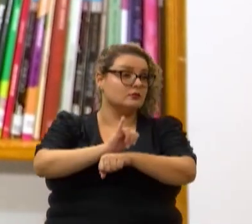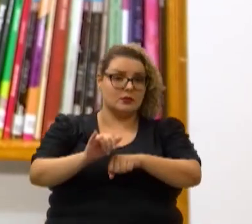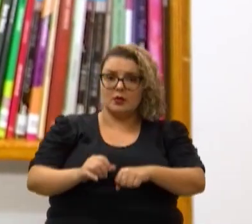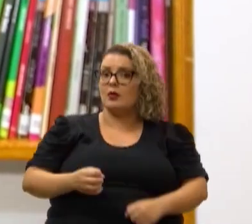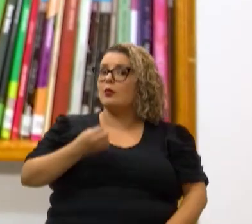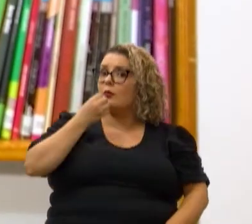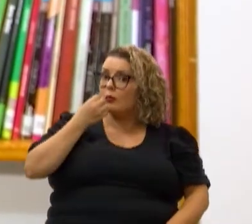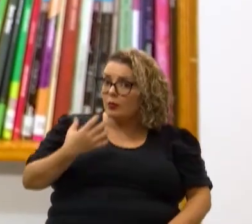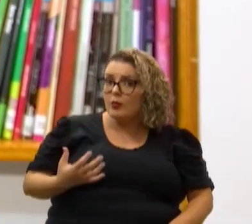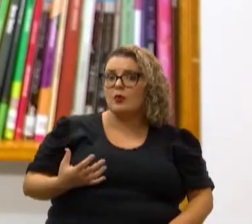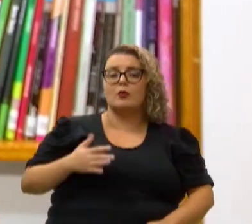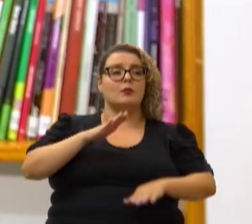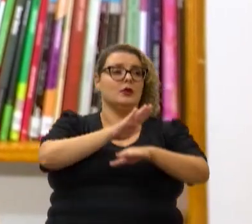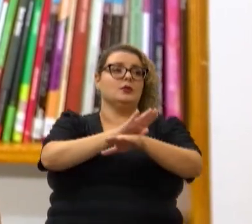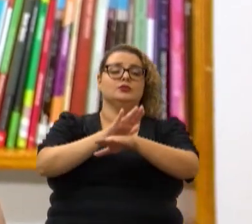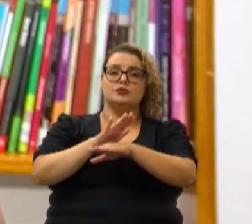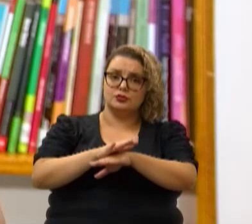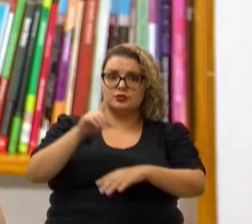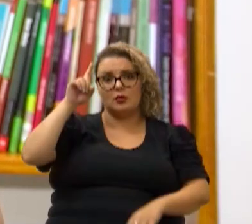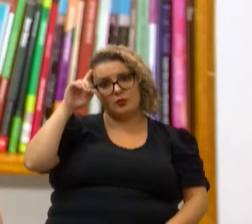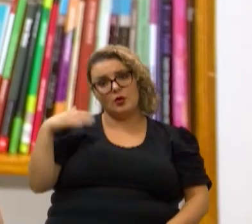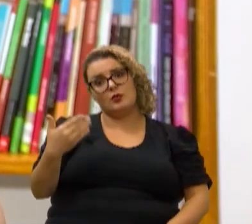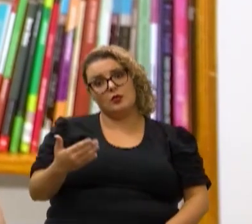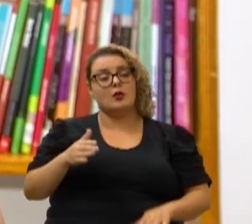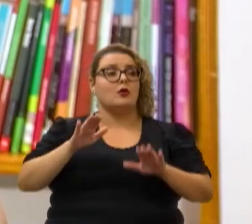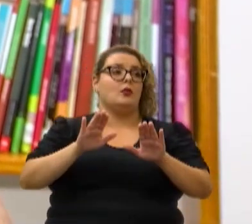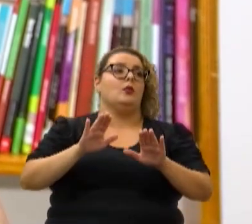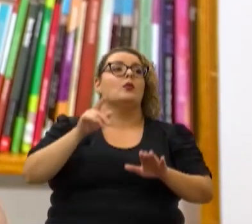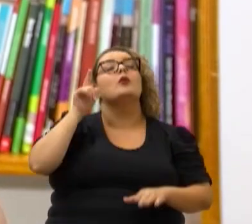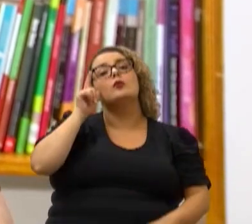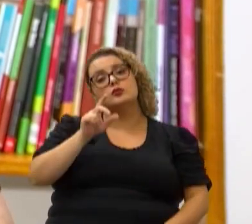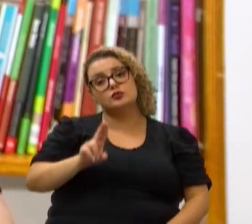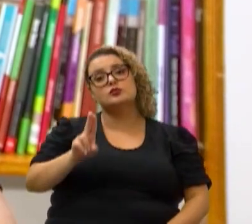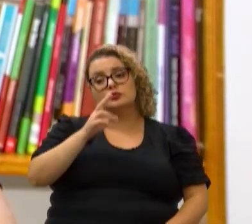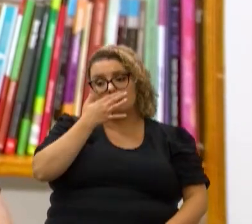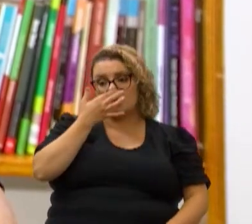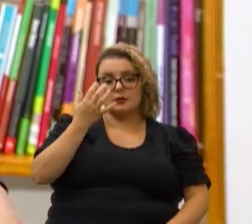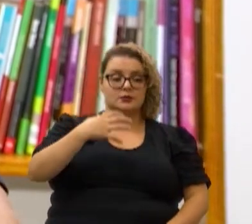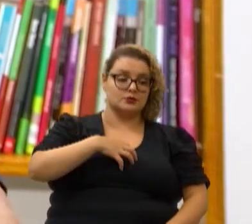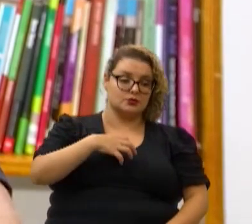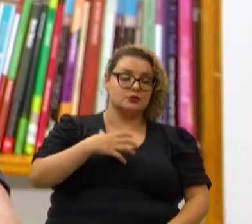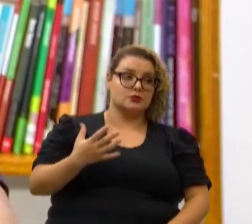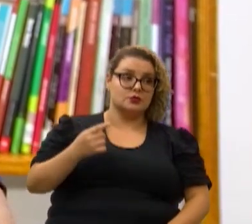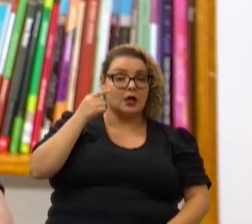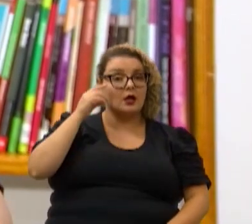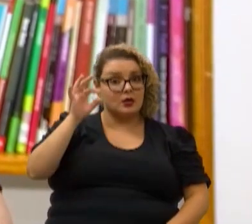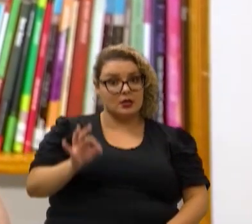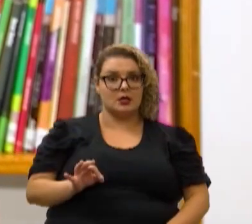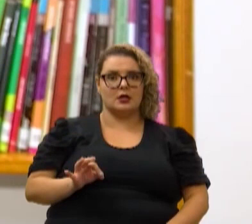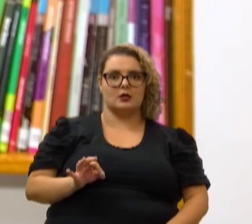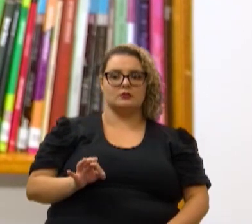bastante interessante para a sua rotina de estudos, desde que você consiga utilizá-lo de uma maneira ideal para